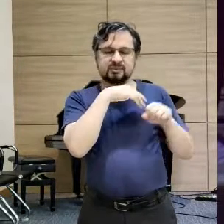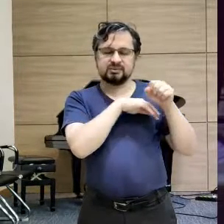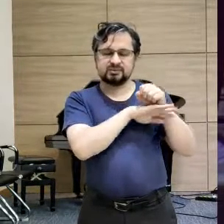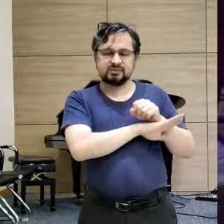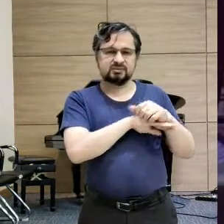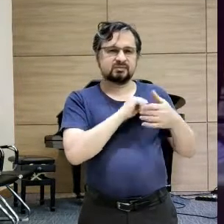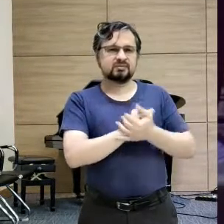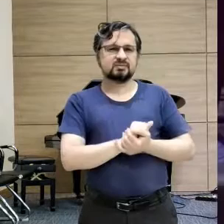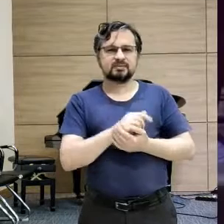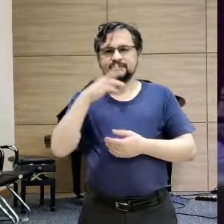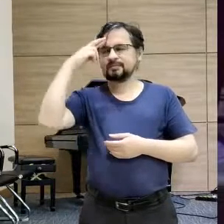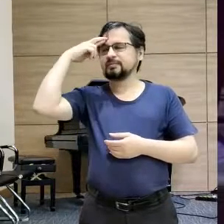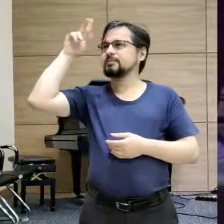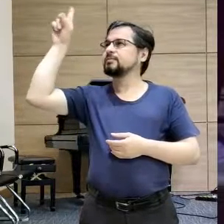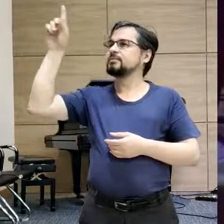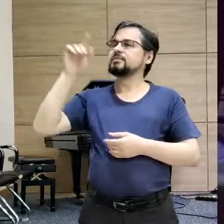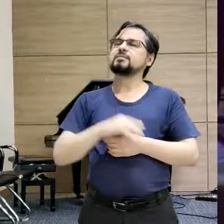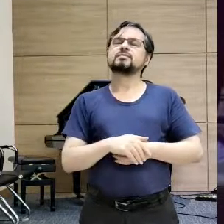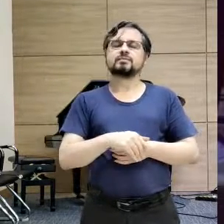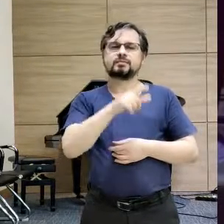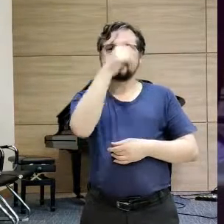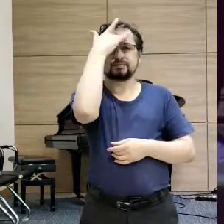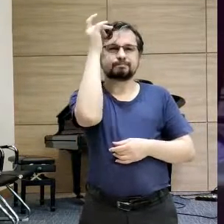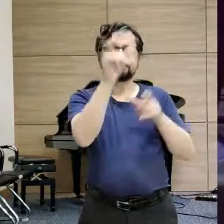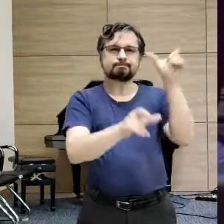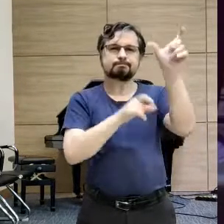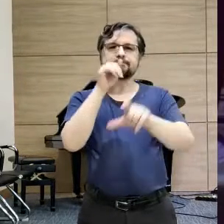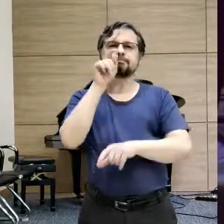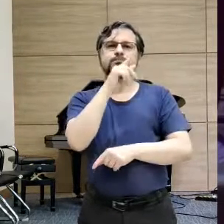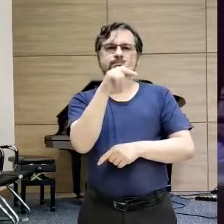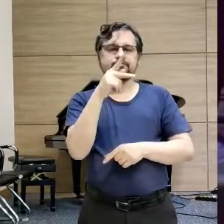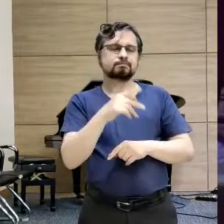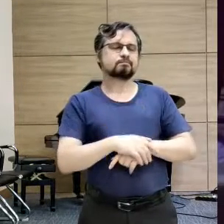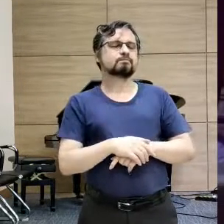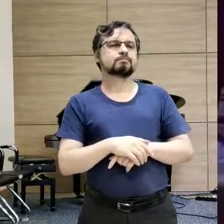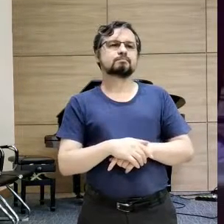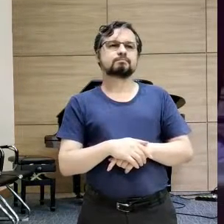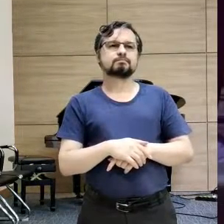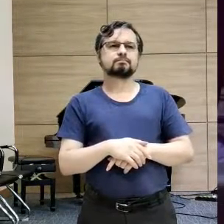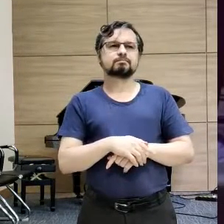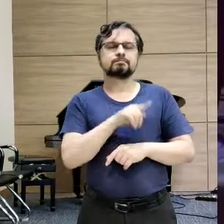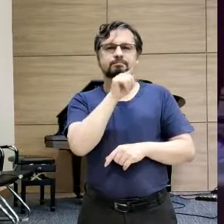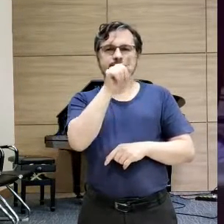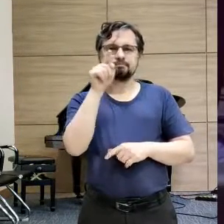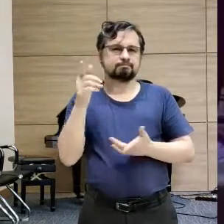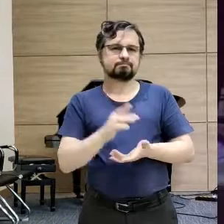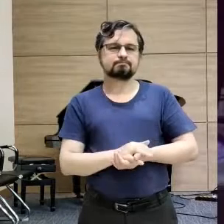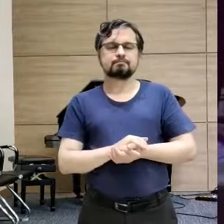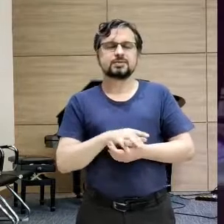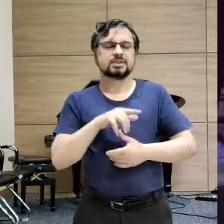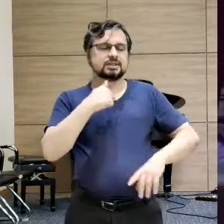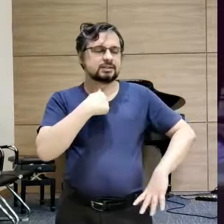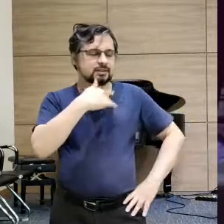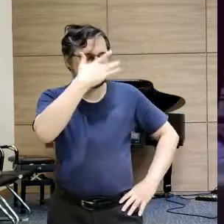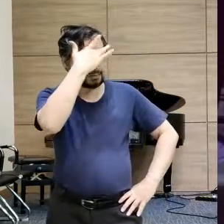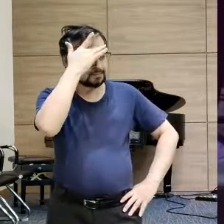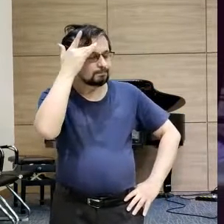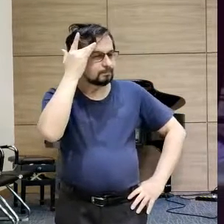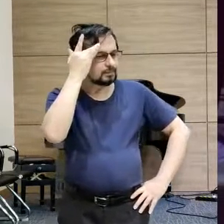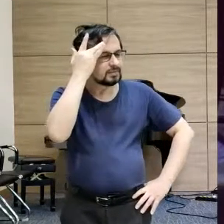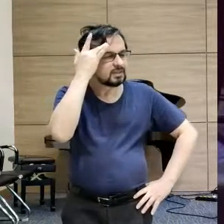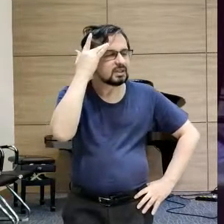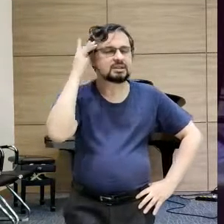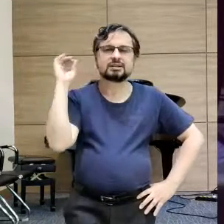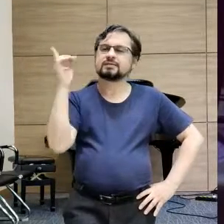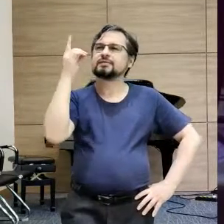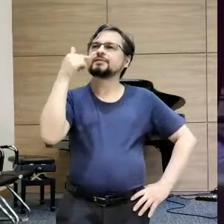escondendo do Senhor. Esse homem é você. Essa pessoa é você. E Davi, então, entra num banzo, num languido, entra numa depressão